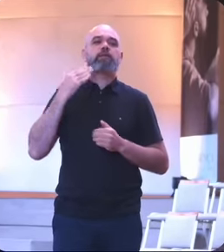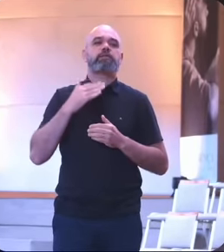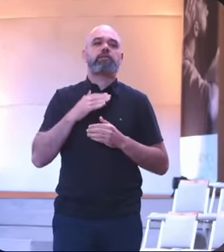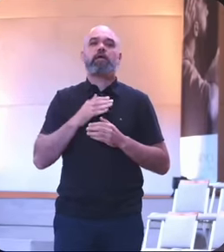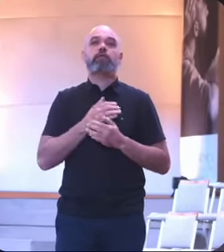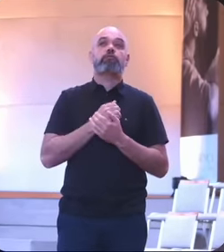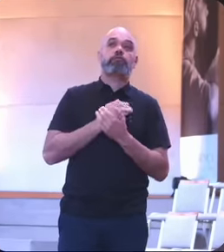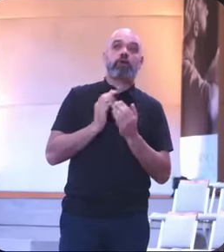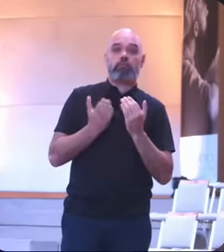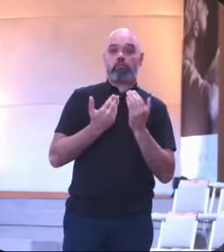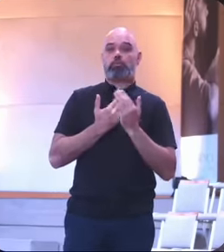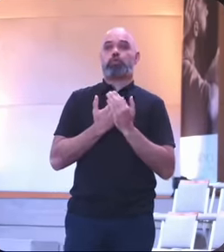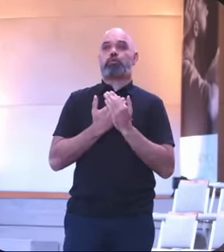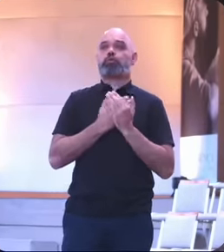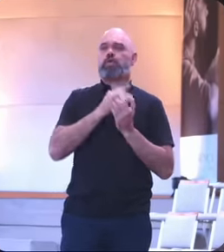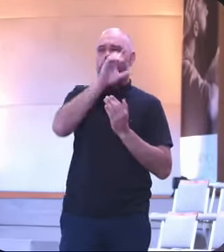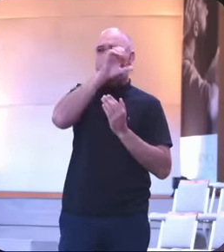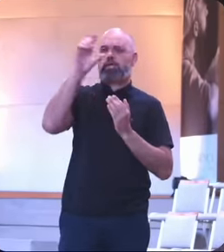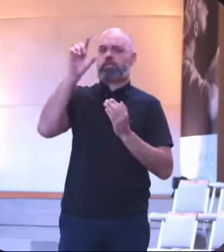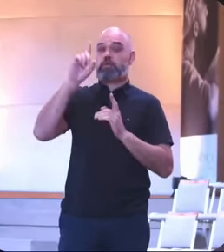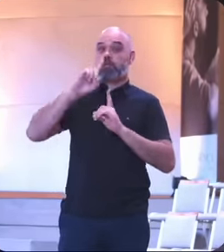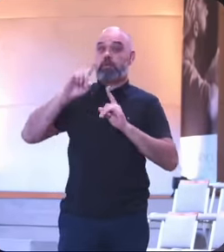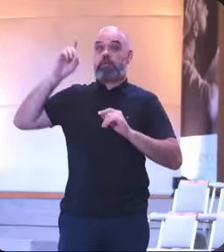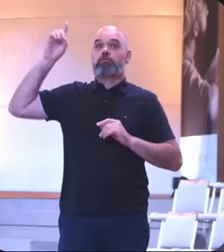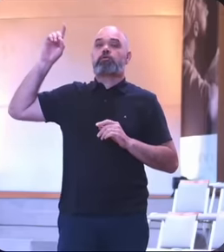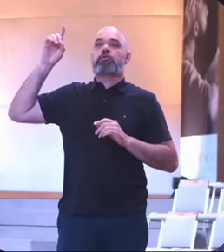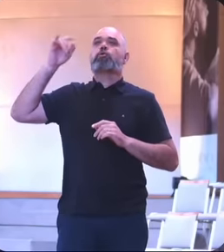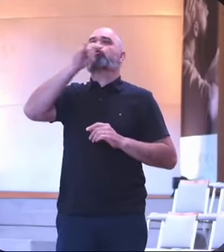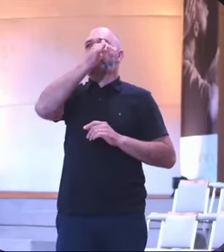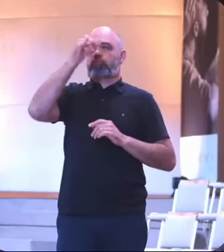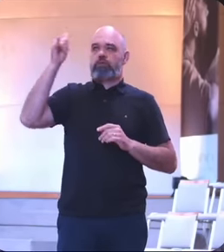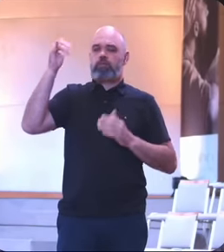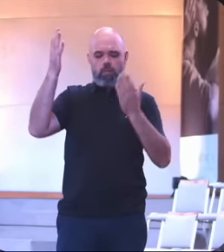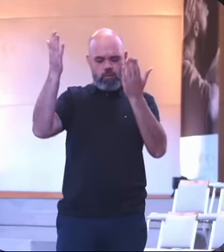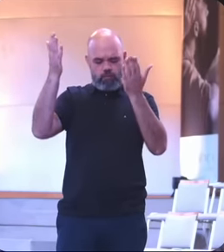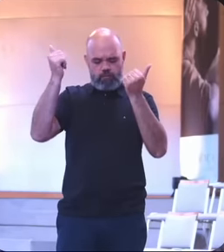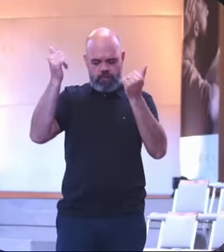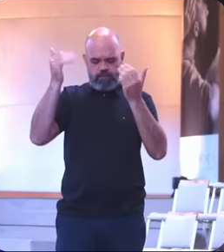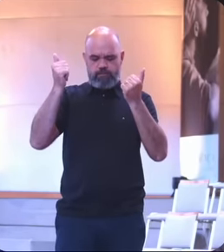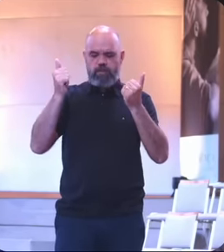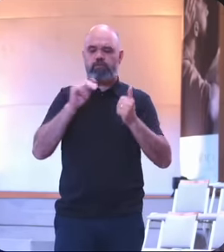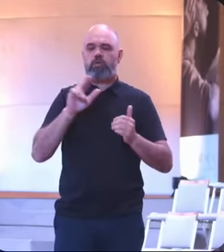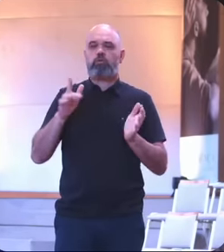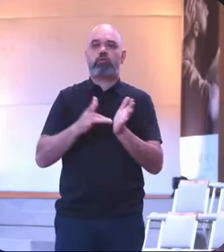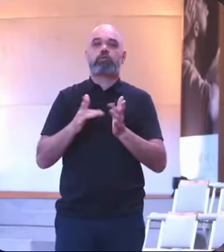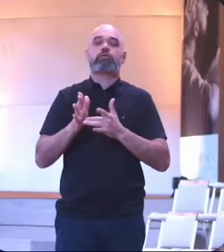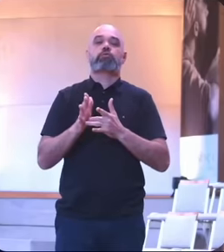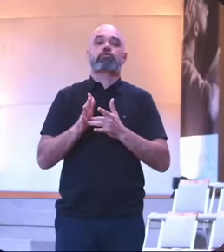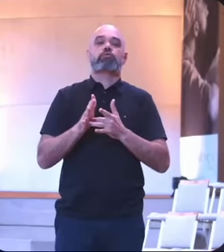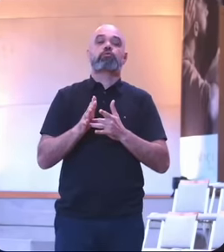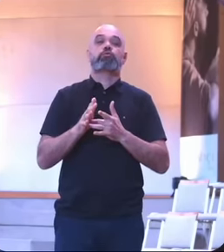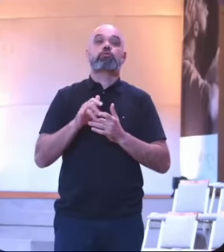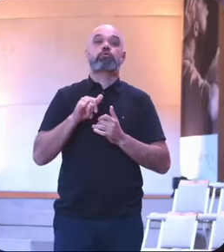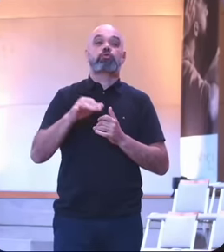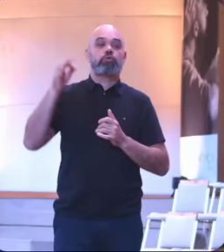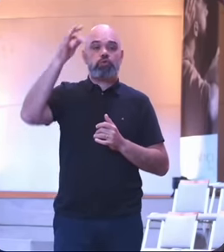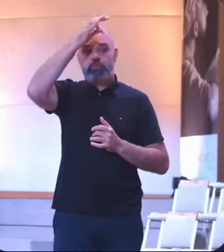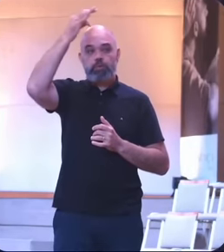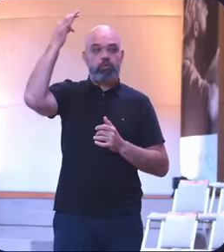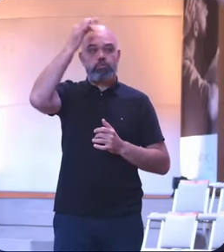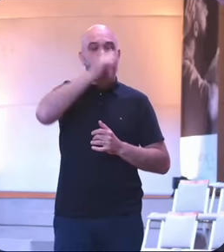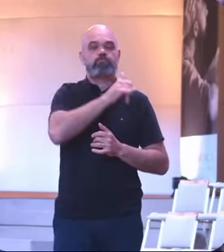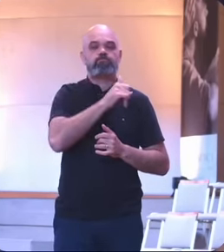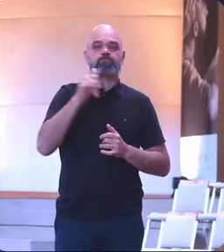Mas Deus me via lá. Se você está aí, vem para cá, em nome de Jesus, pode vir, vem agora, em nome de Jesus. Se o Espírito Santo está falando com